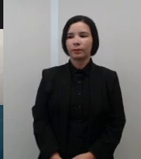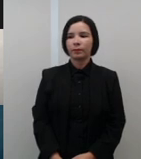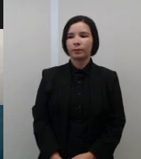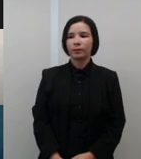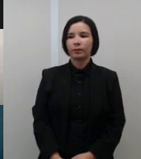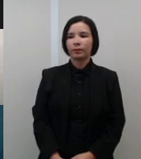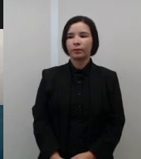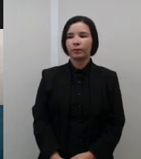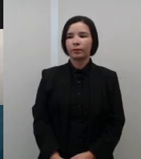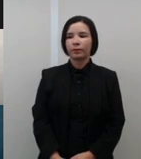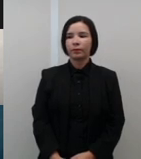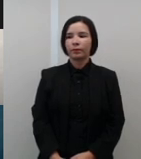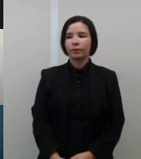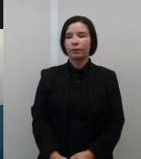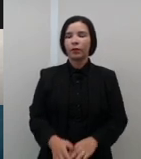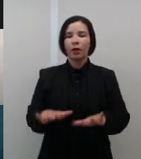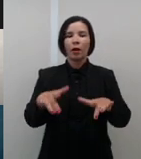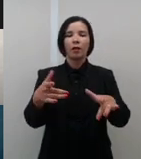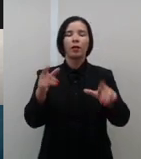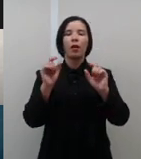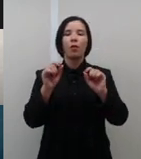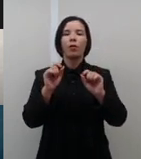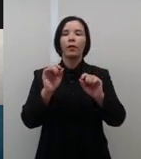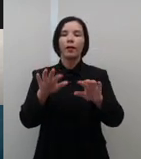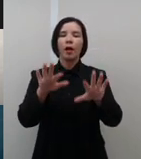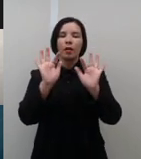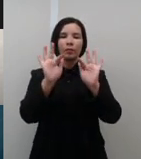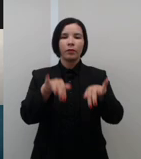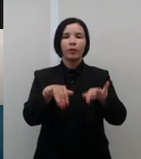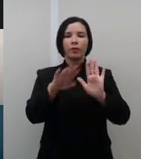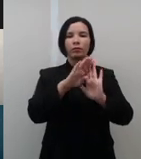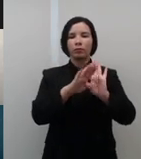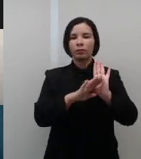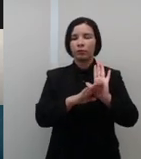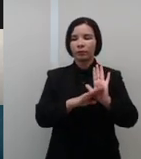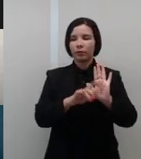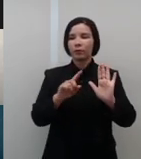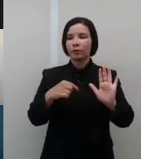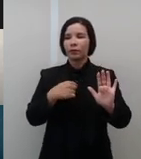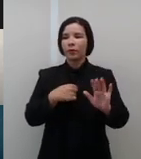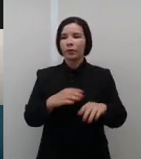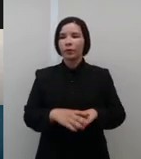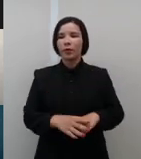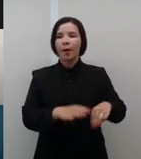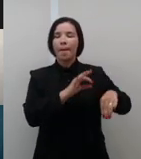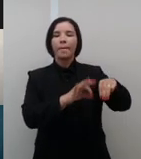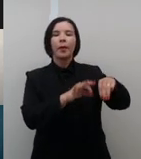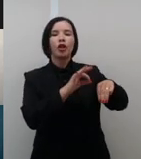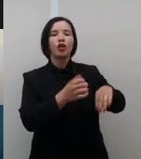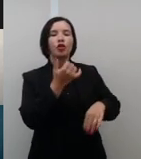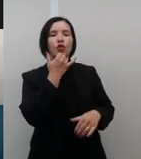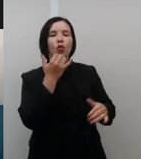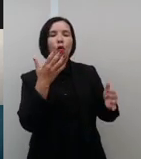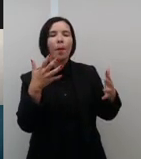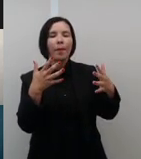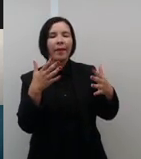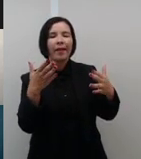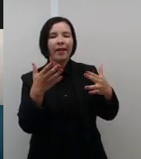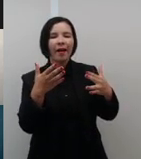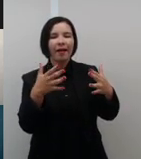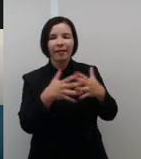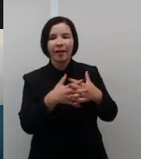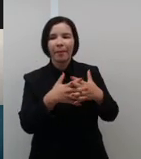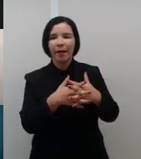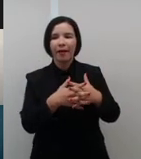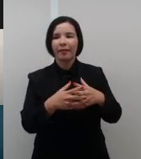Então, na hipótese dos óbitos cursos de eficácia de alienação excessiva de imóvel. Ministro Benedito, desculpe interrompê-lo por causa do só o microfone. Oh, é para ninguém